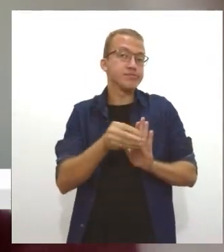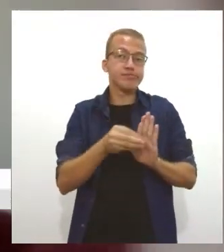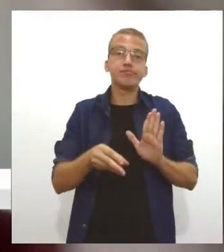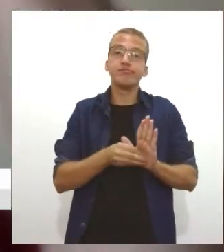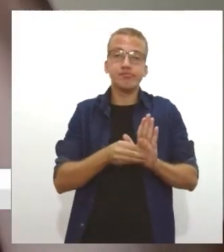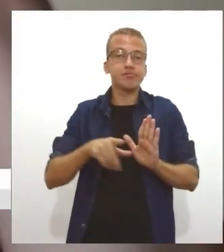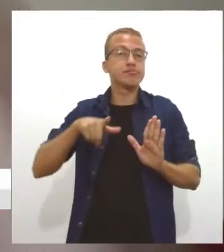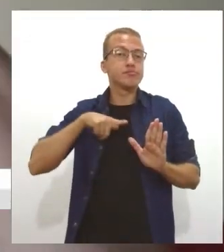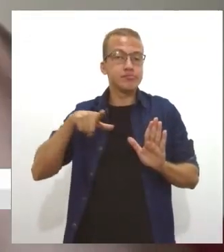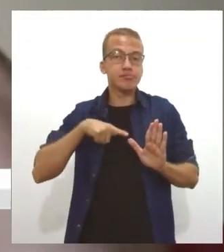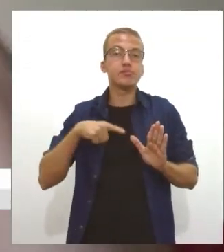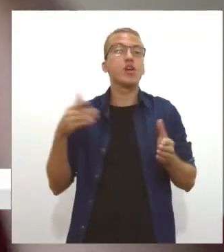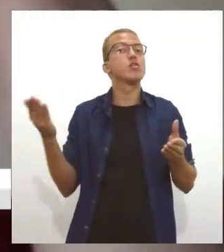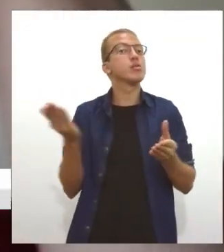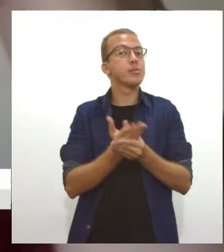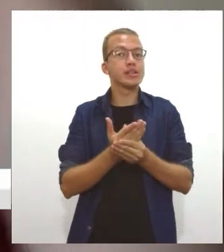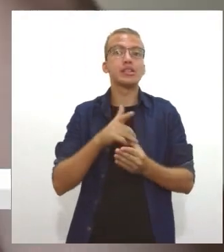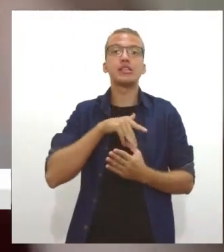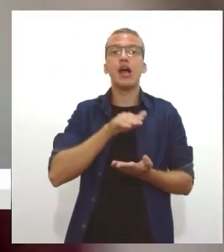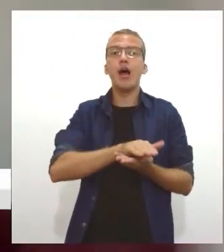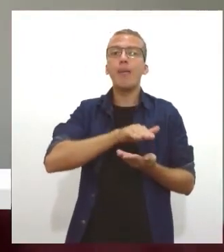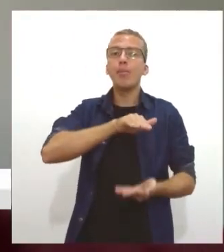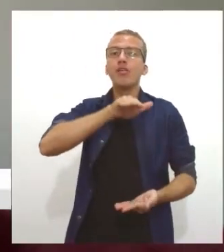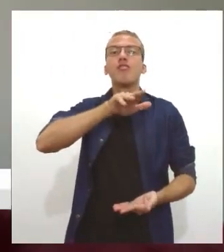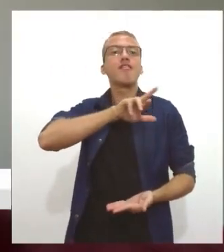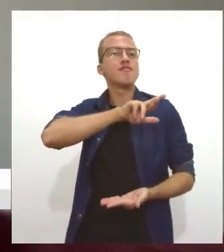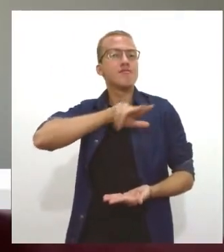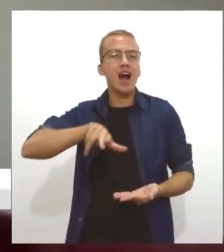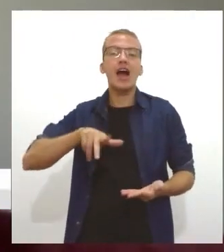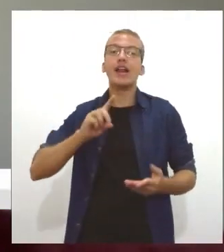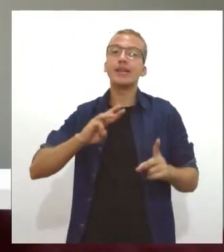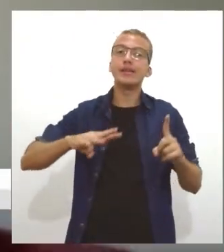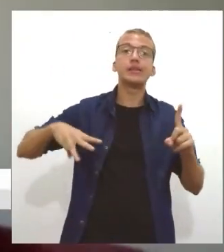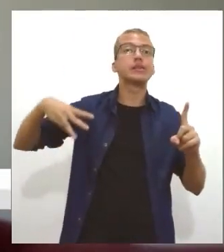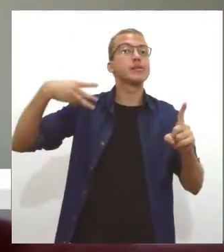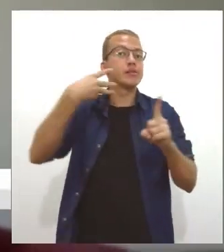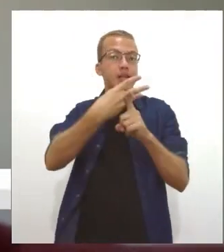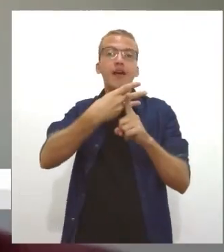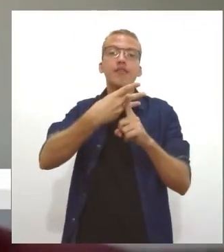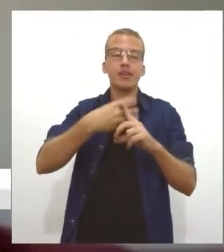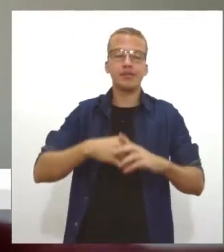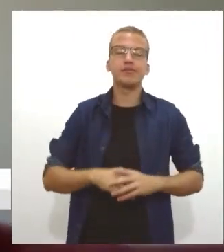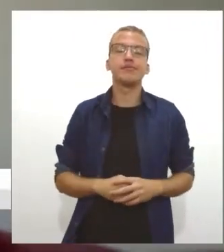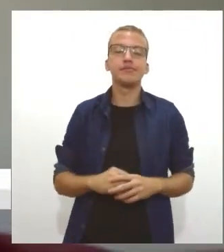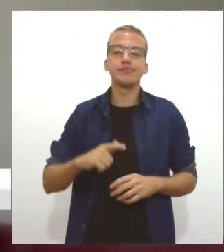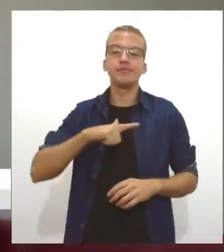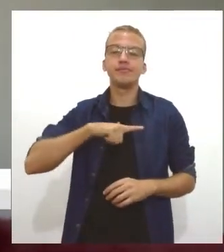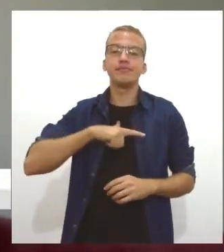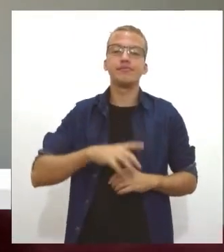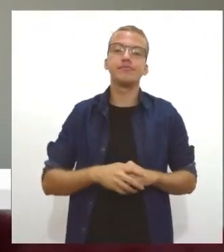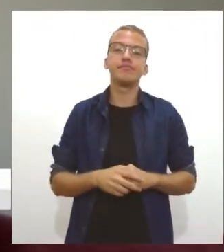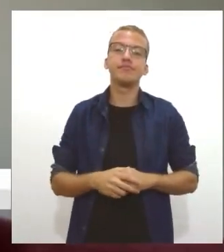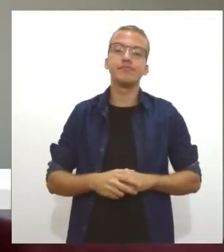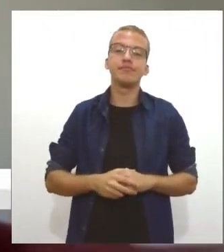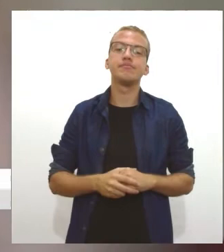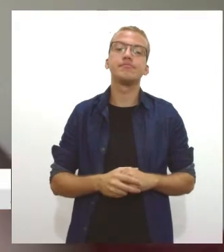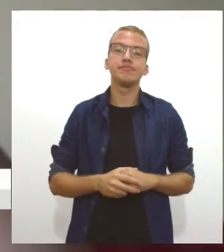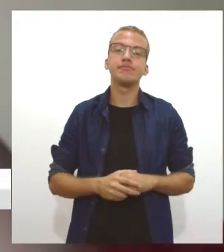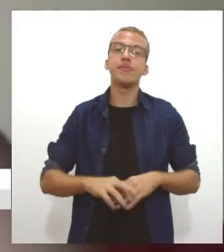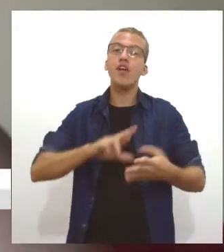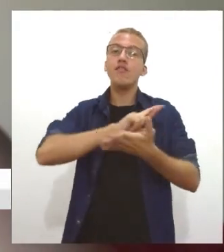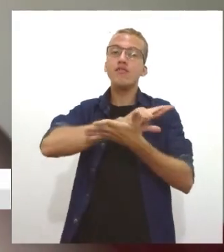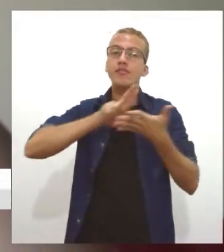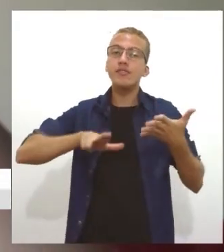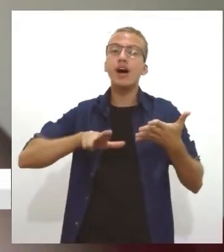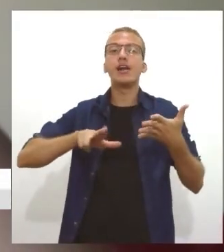processos, né, do Juizado de Violência Doméstica, que praticamente triplicaram os números e medidas protetivas editadas também.